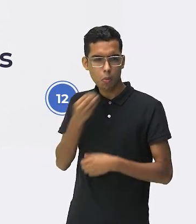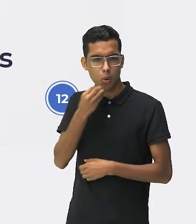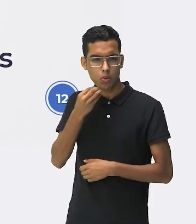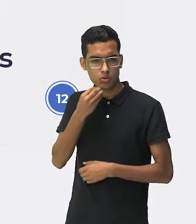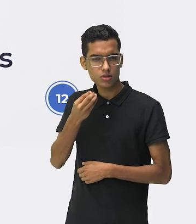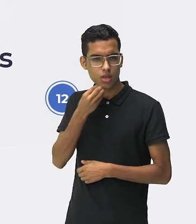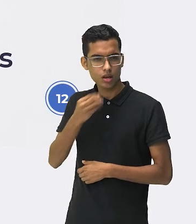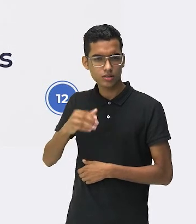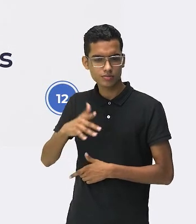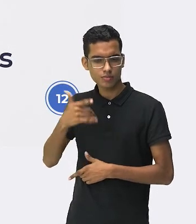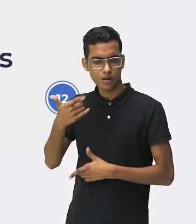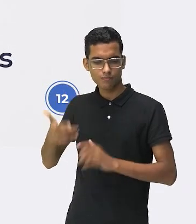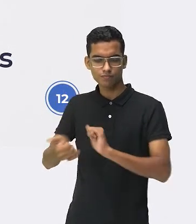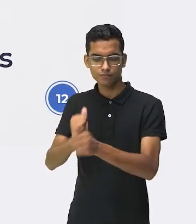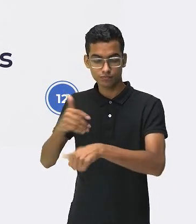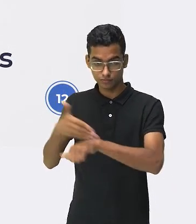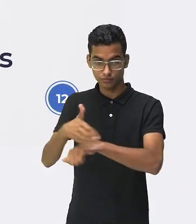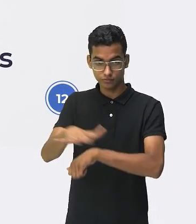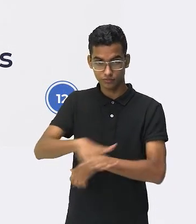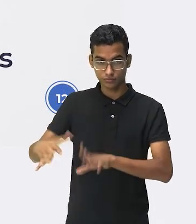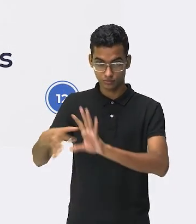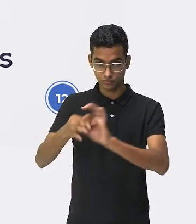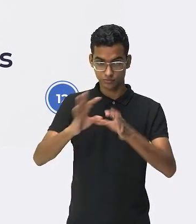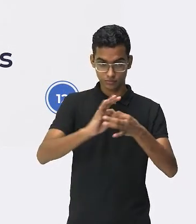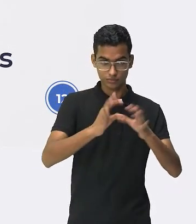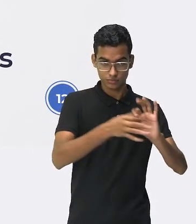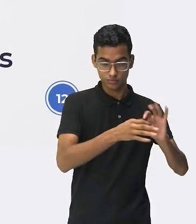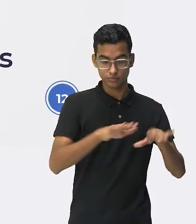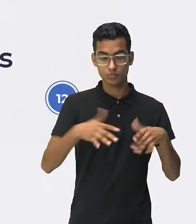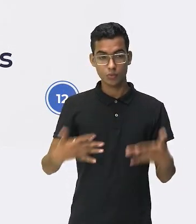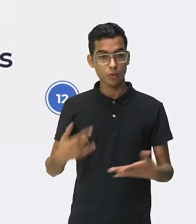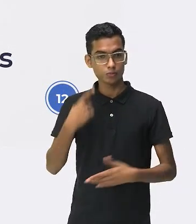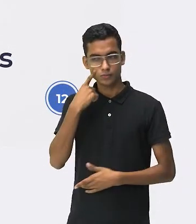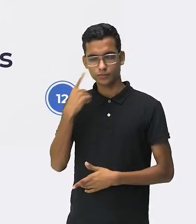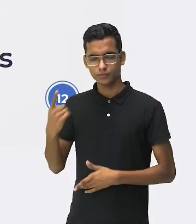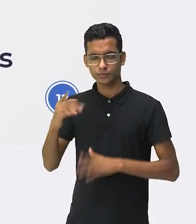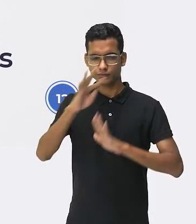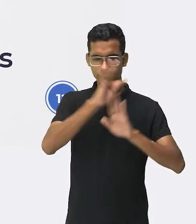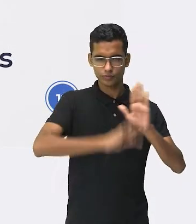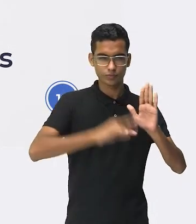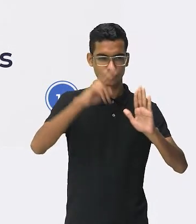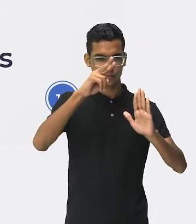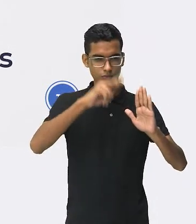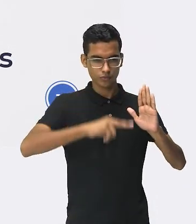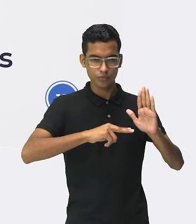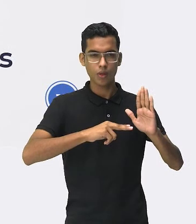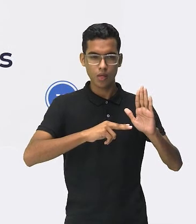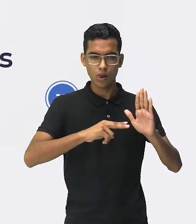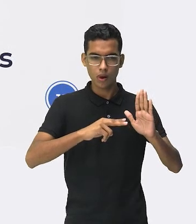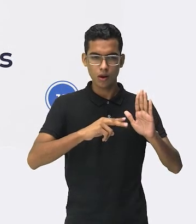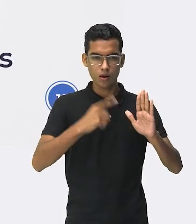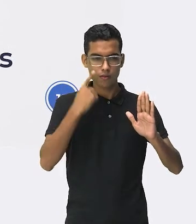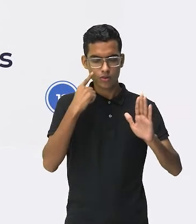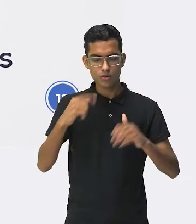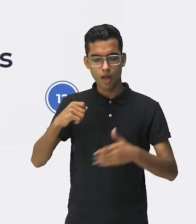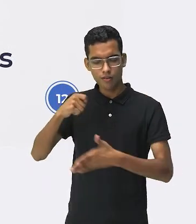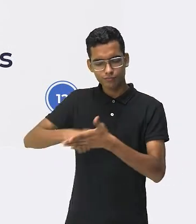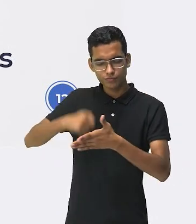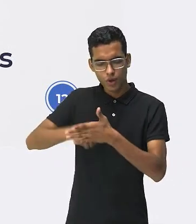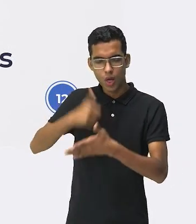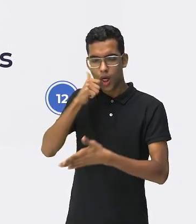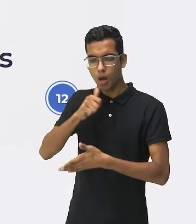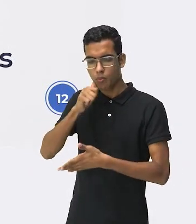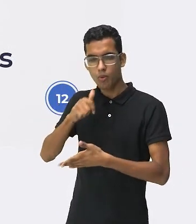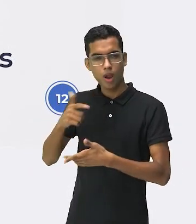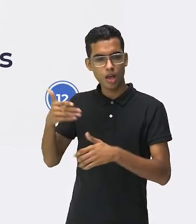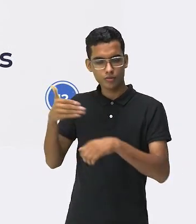questão. Com base no texto e nos conhecimentos sobre a resistência e a participação das mulheres no